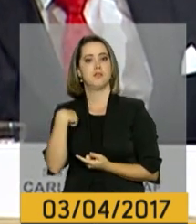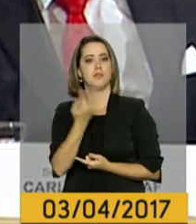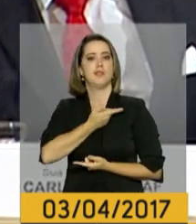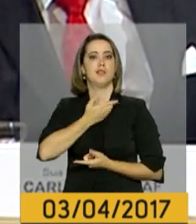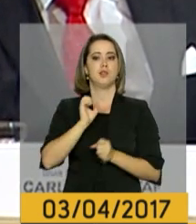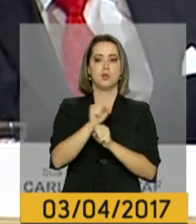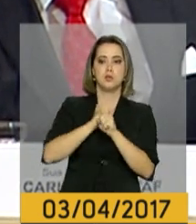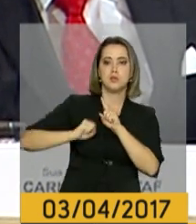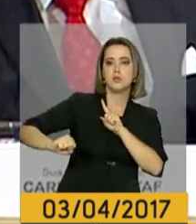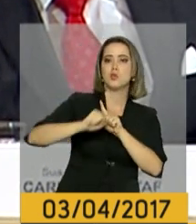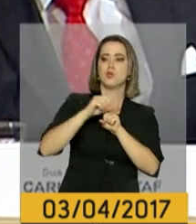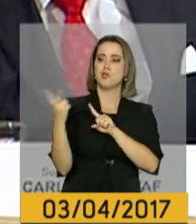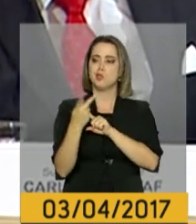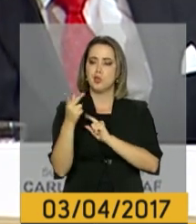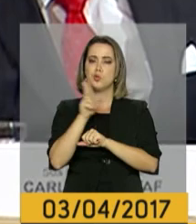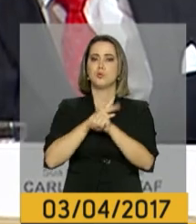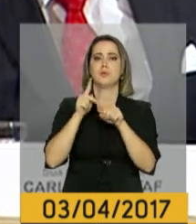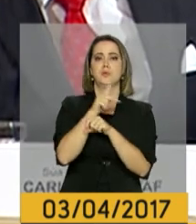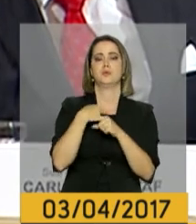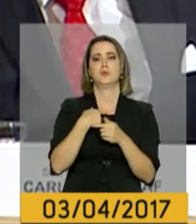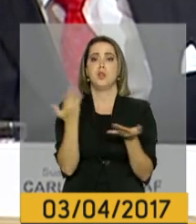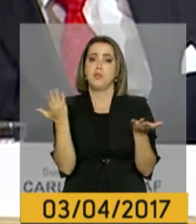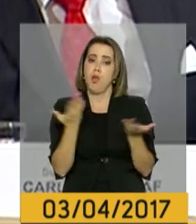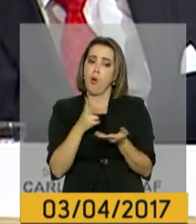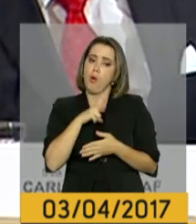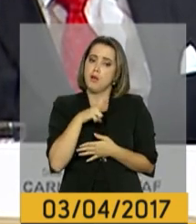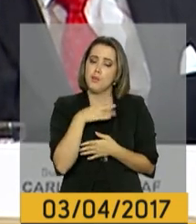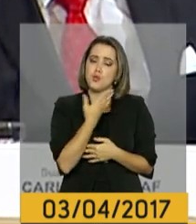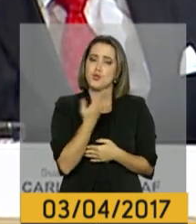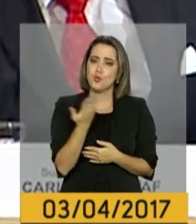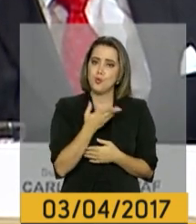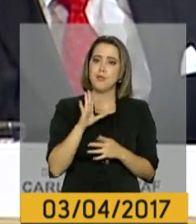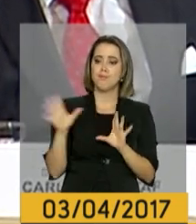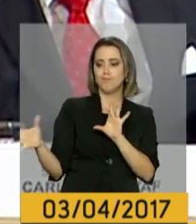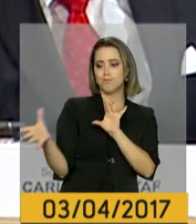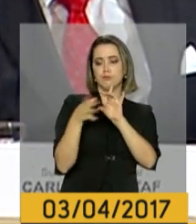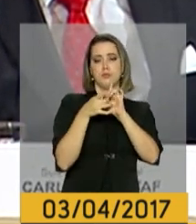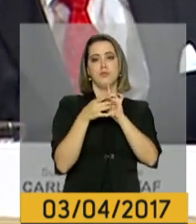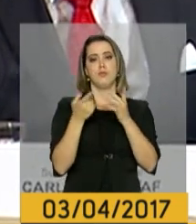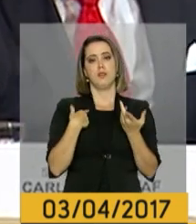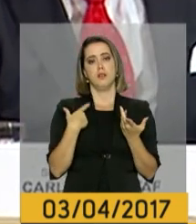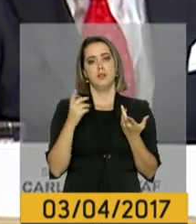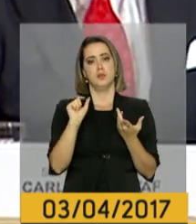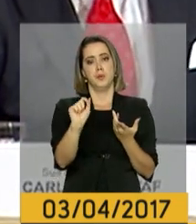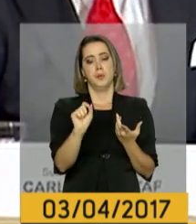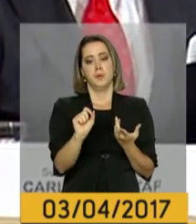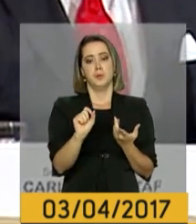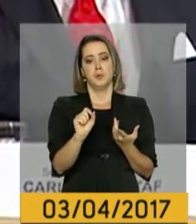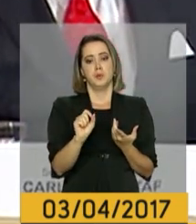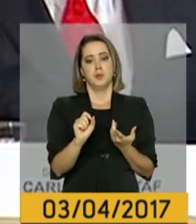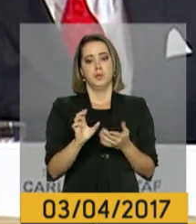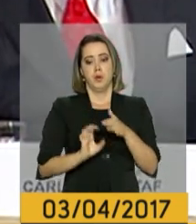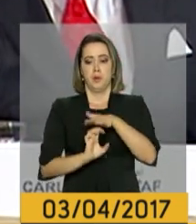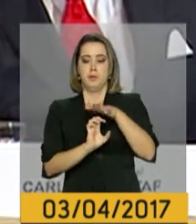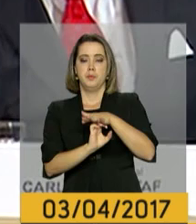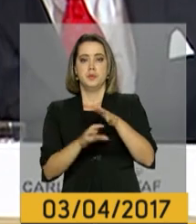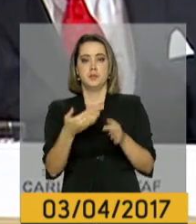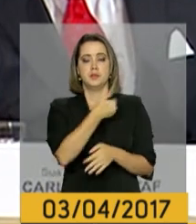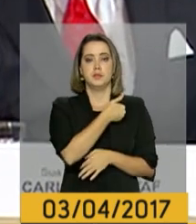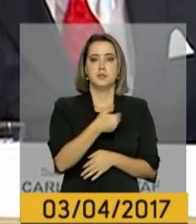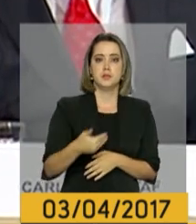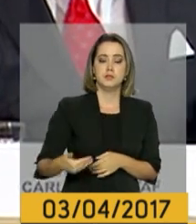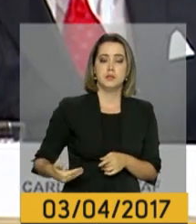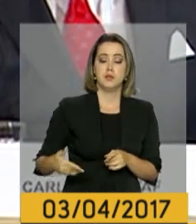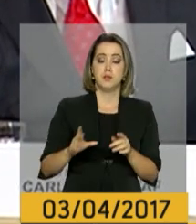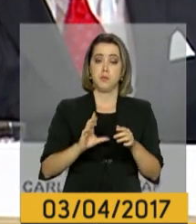nossas sociedades e, no particular, agora, especialmente na interação, na integração entre a iniciativa privada sueca